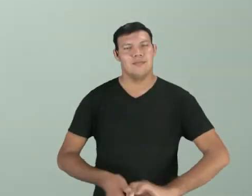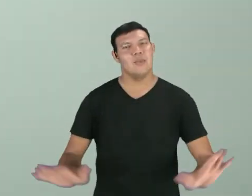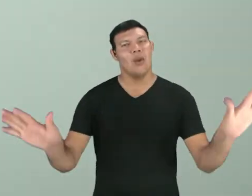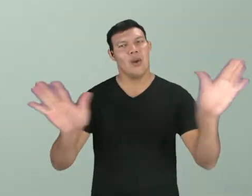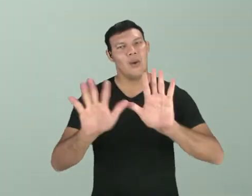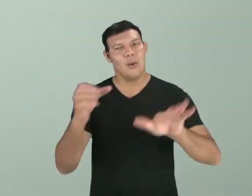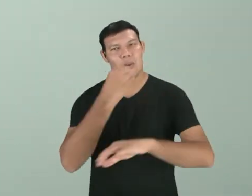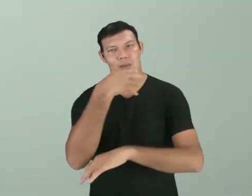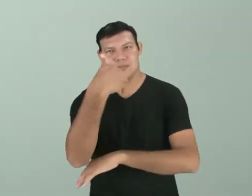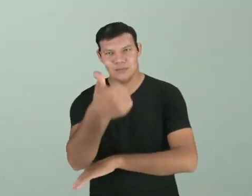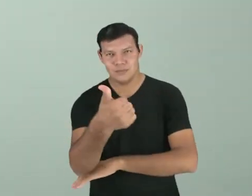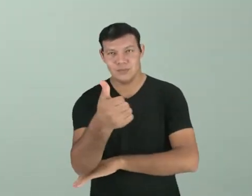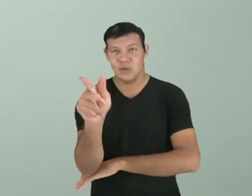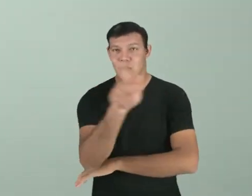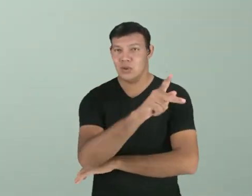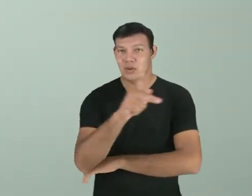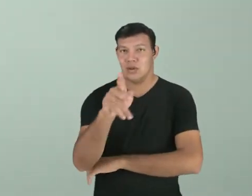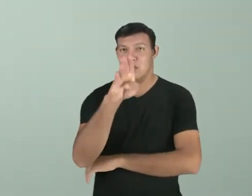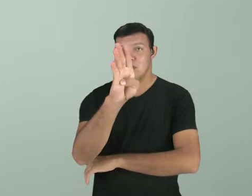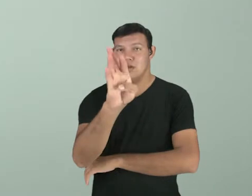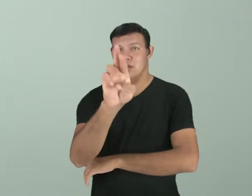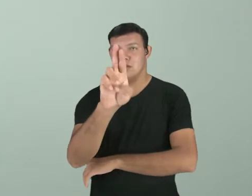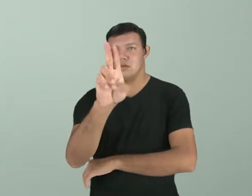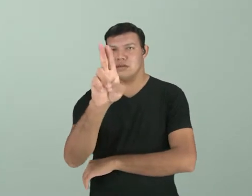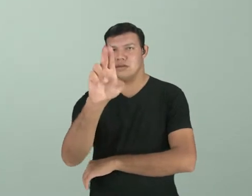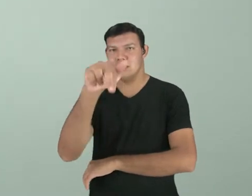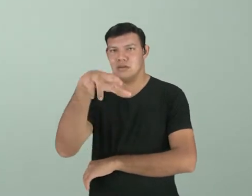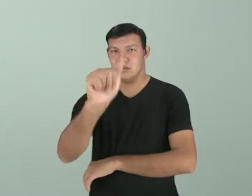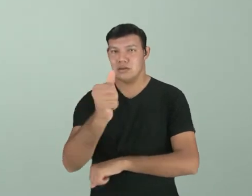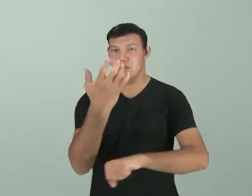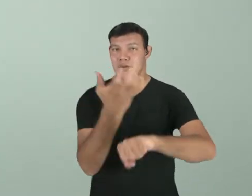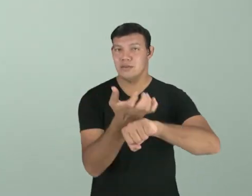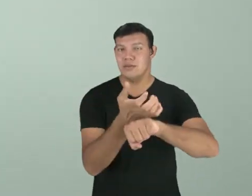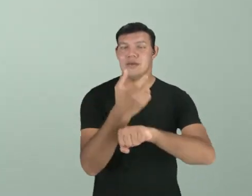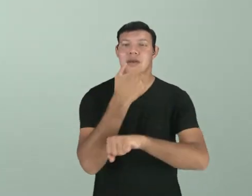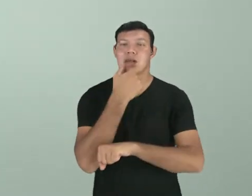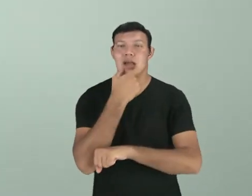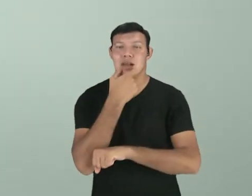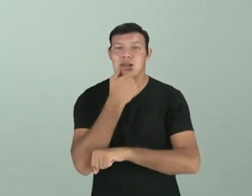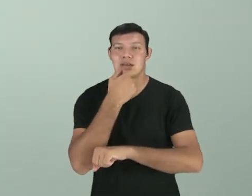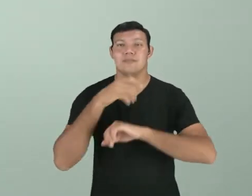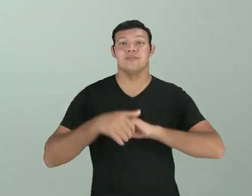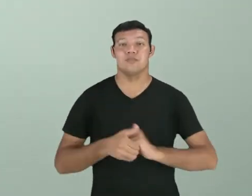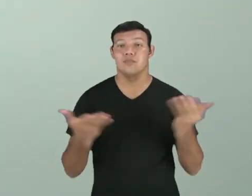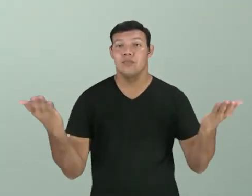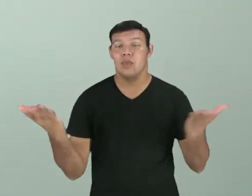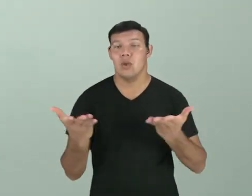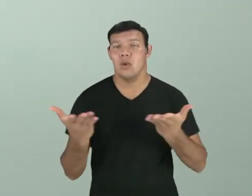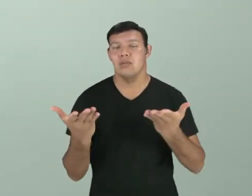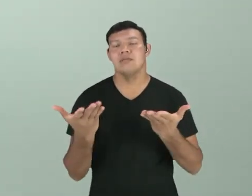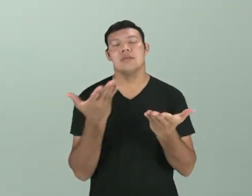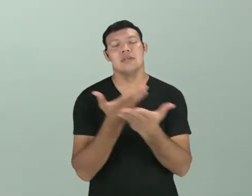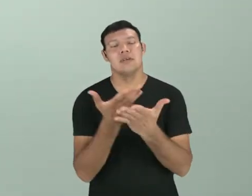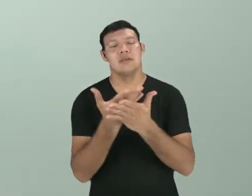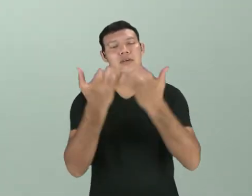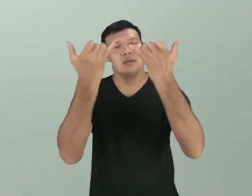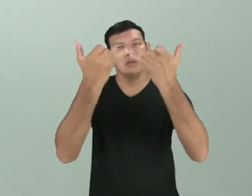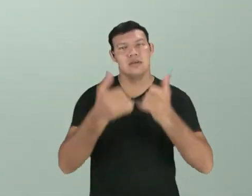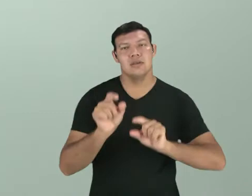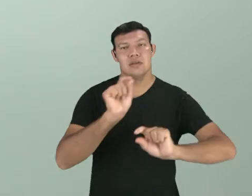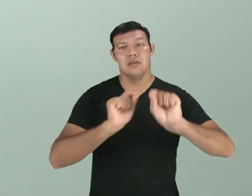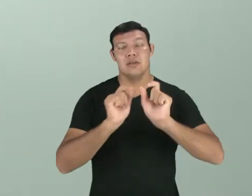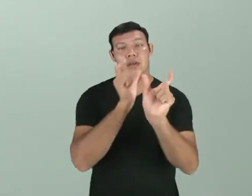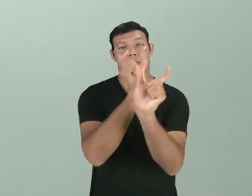o Olá tudo bem Eu sou a professora Bruna de língua inglesa e hoje falaremos sobre